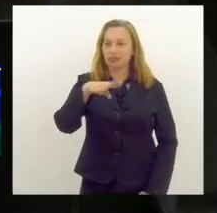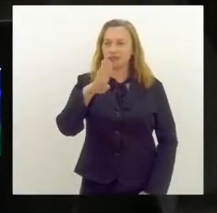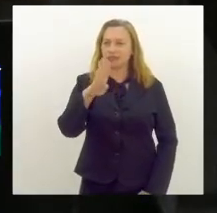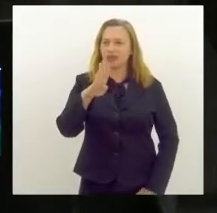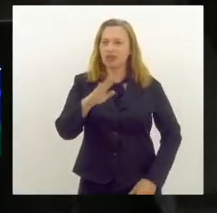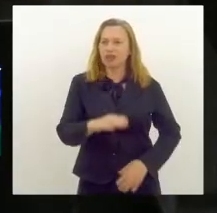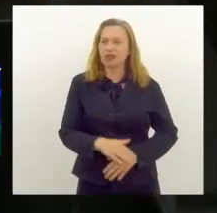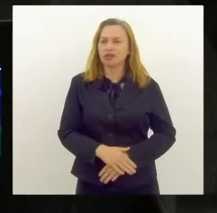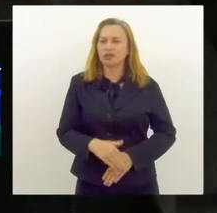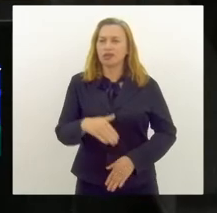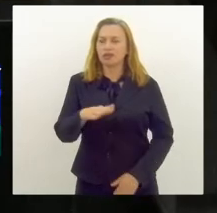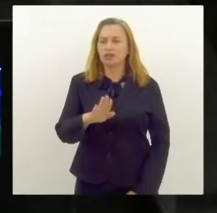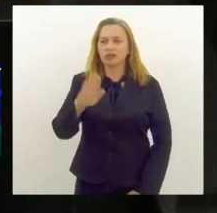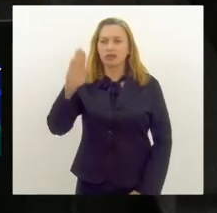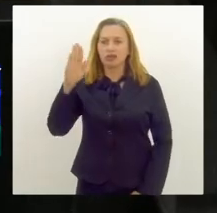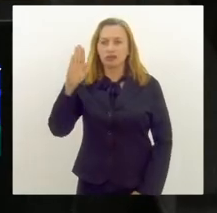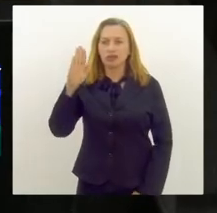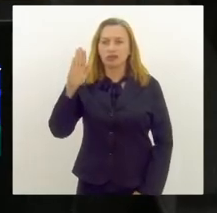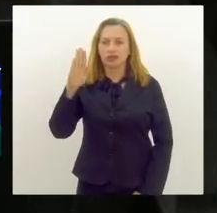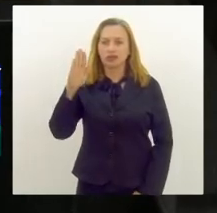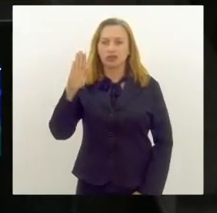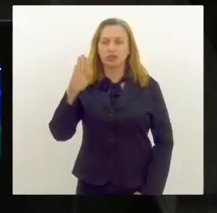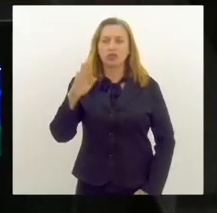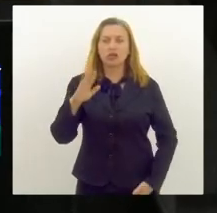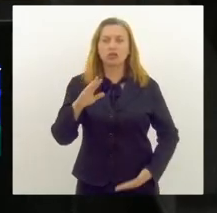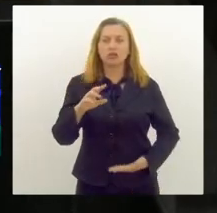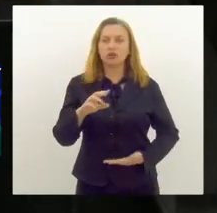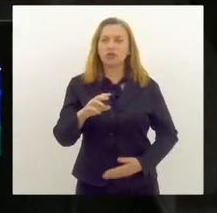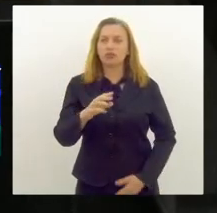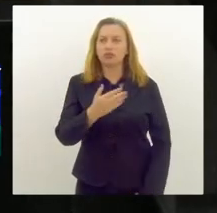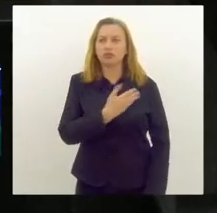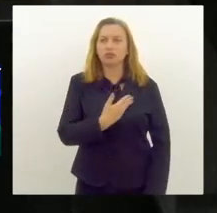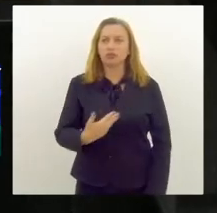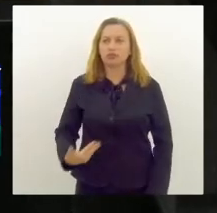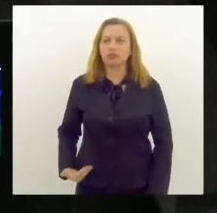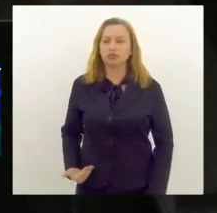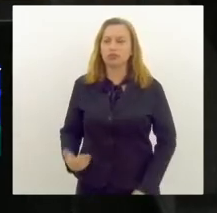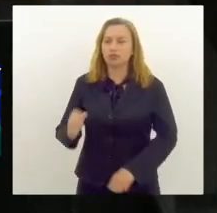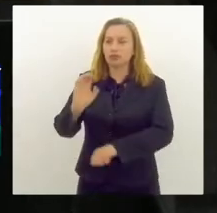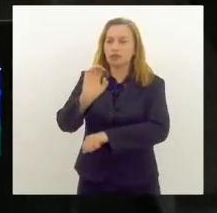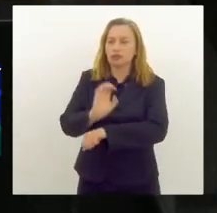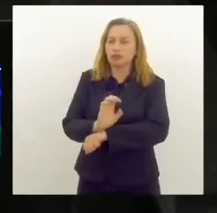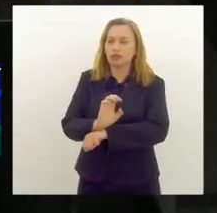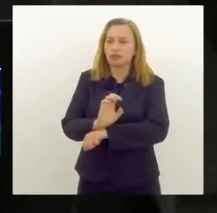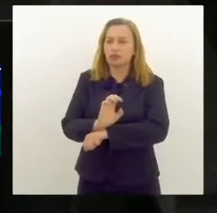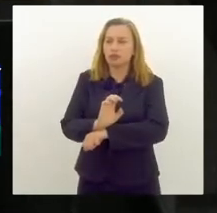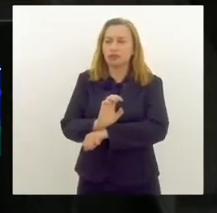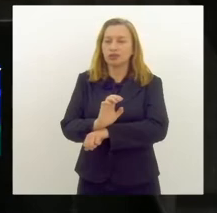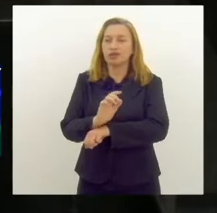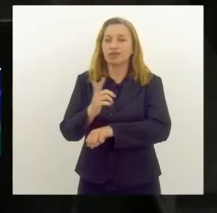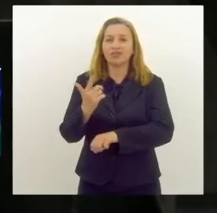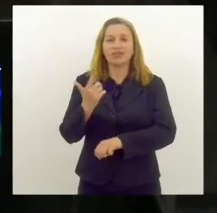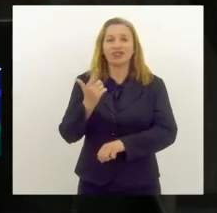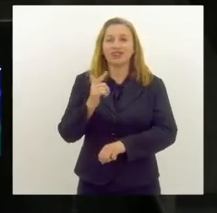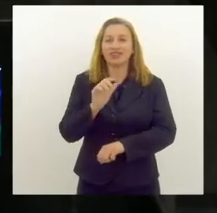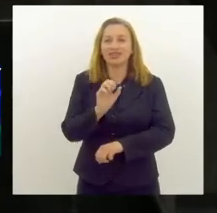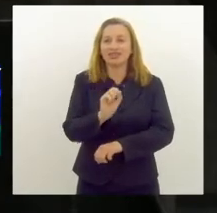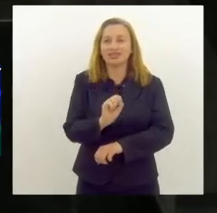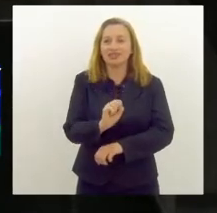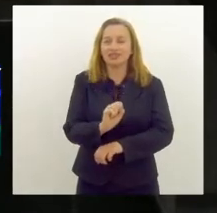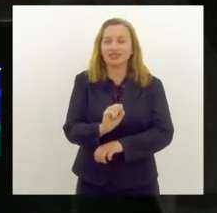candidato a governador do estado, que ganhou a convenção